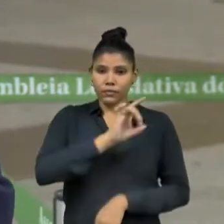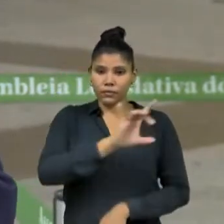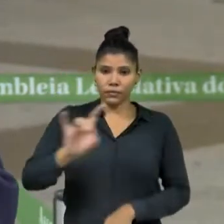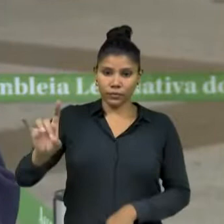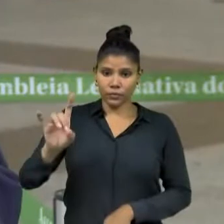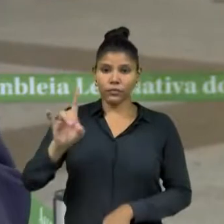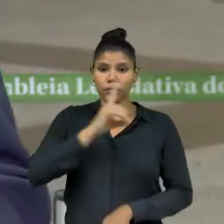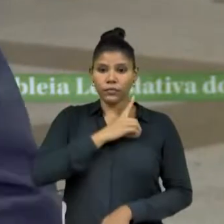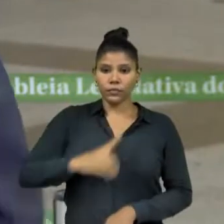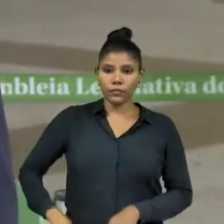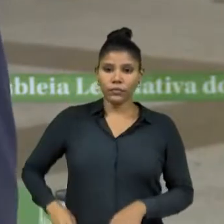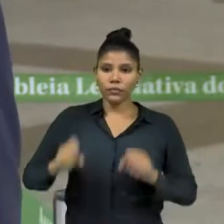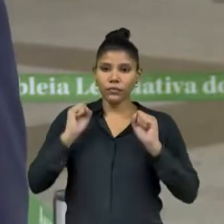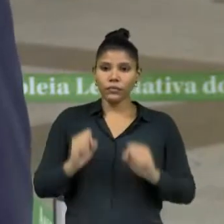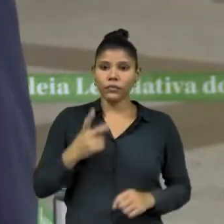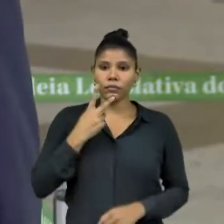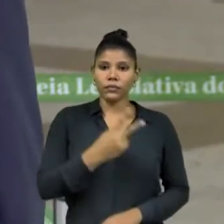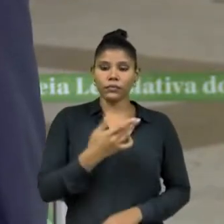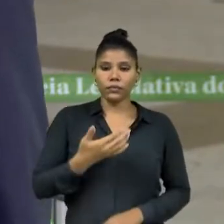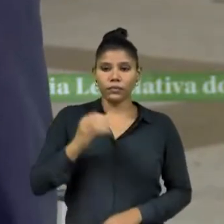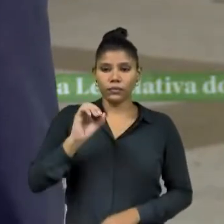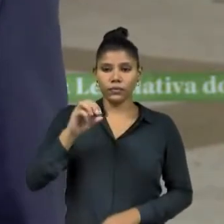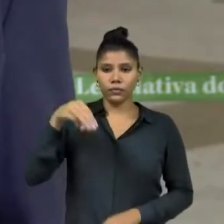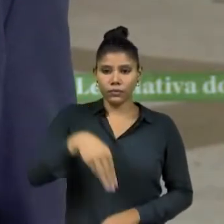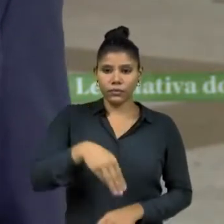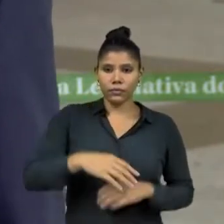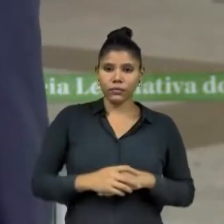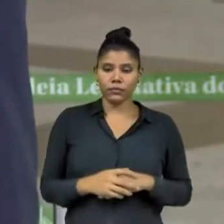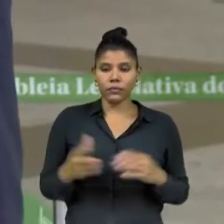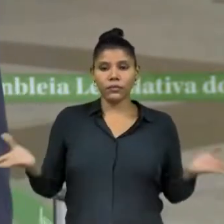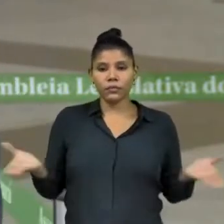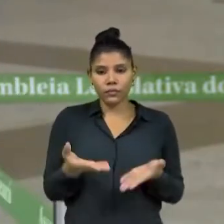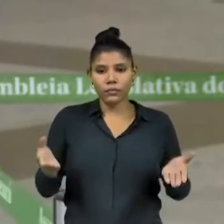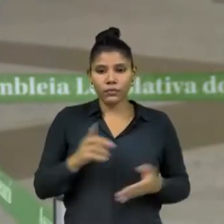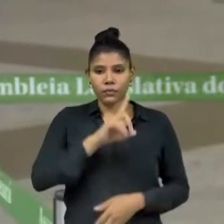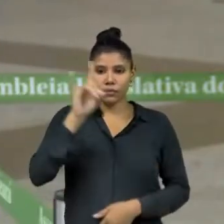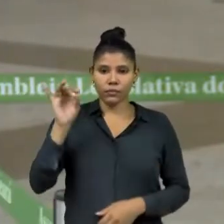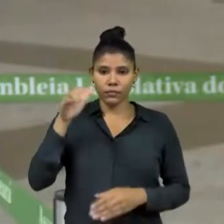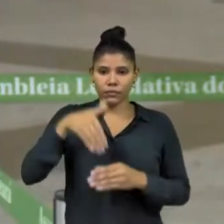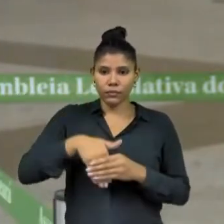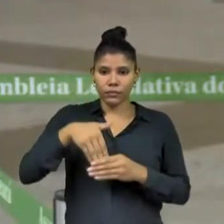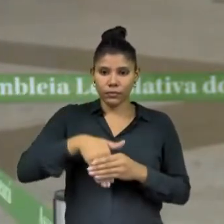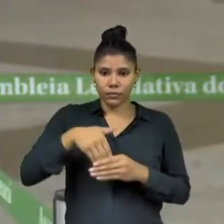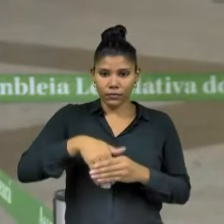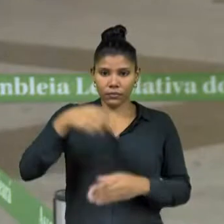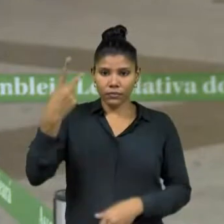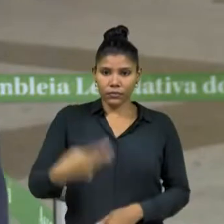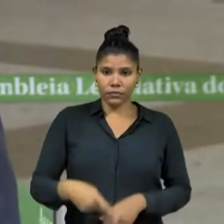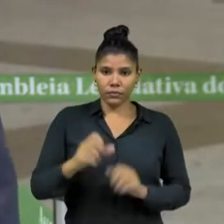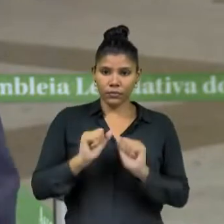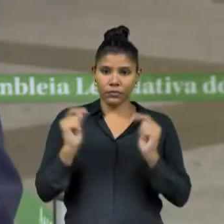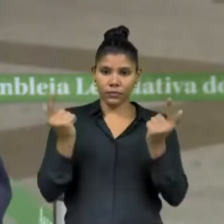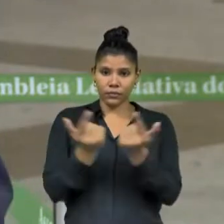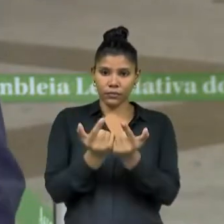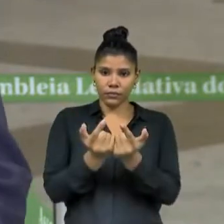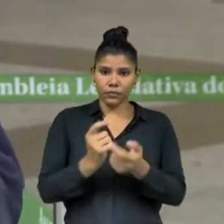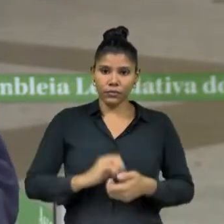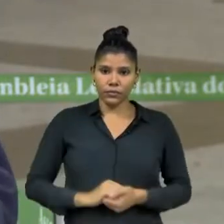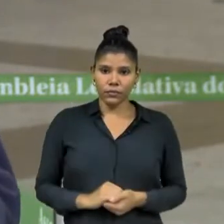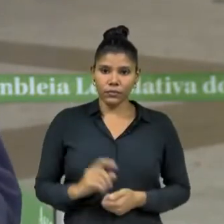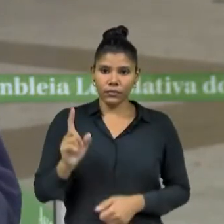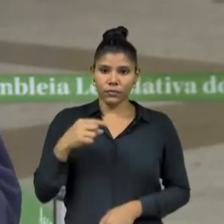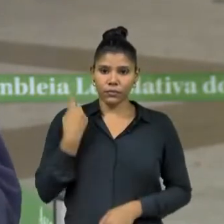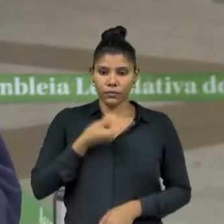até 10 minutos. Tiago, hoje é dia de votação aqui na Assembleia Legislativa. Vamos saber o que